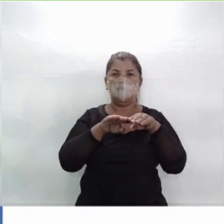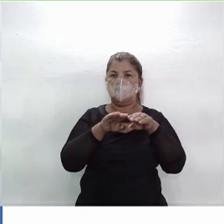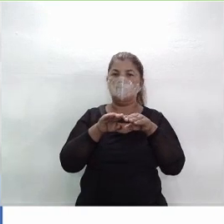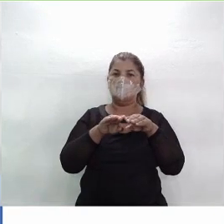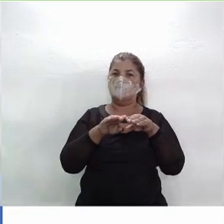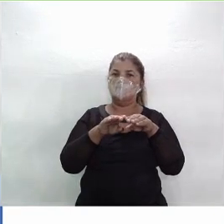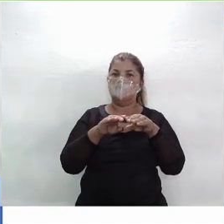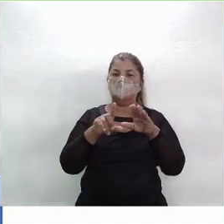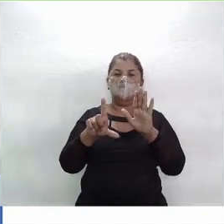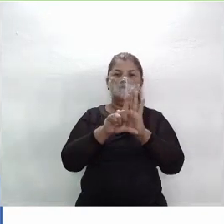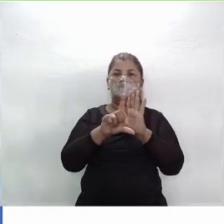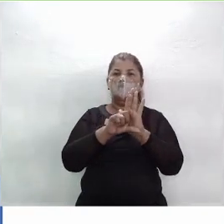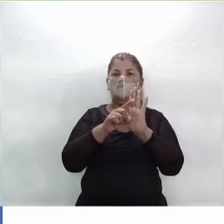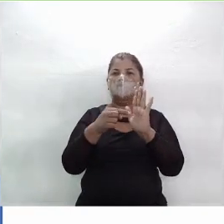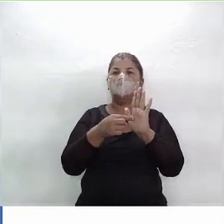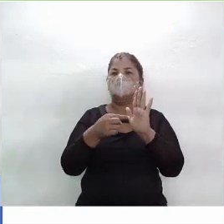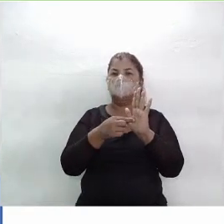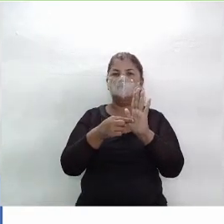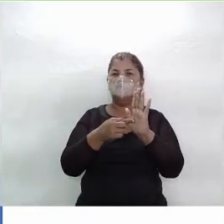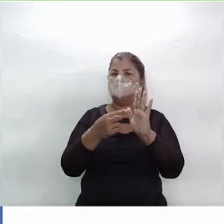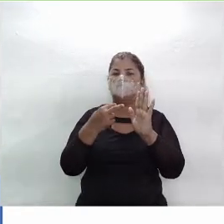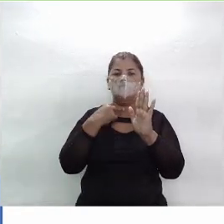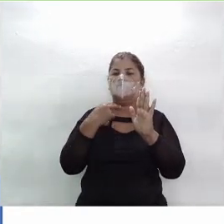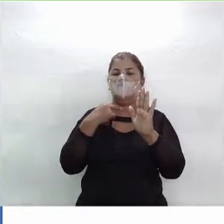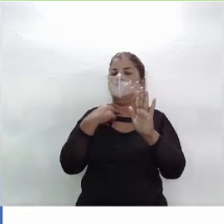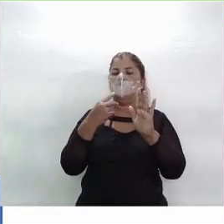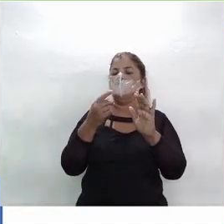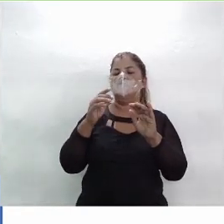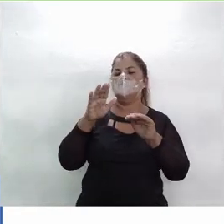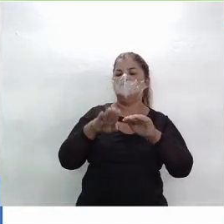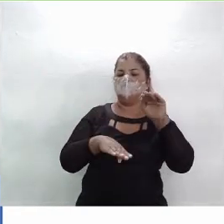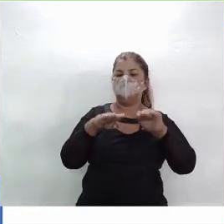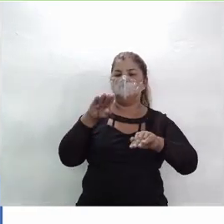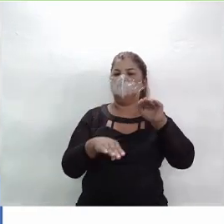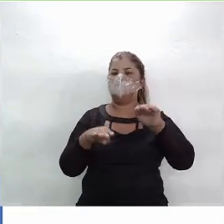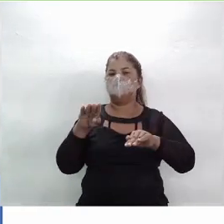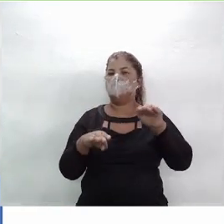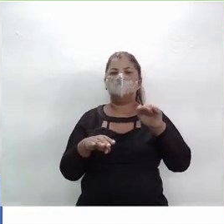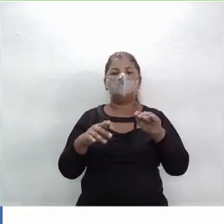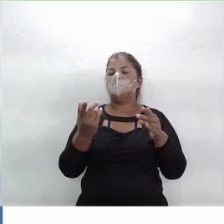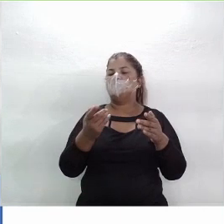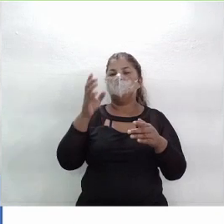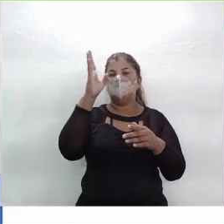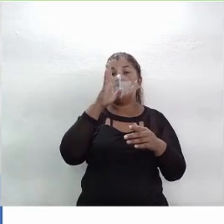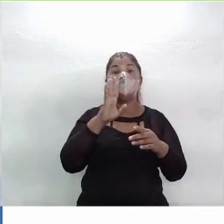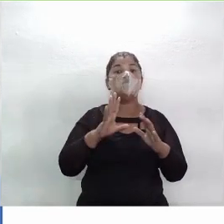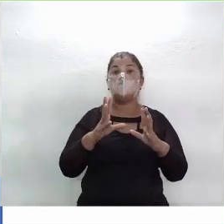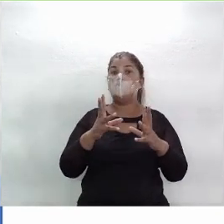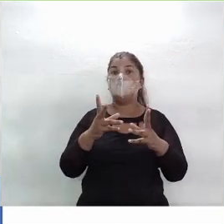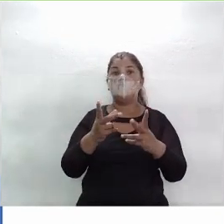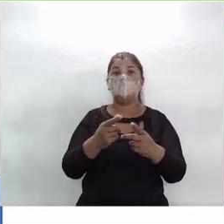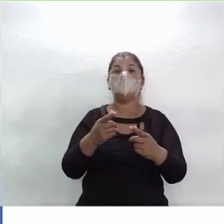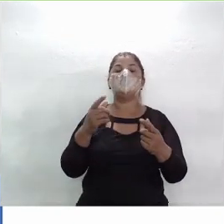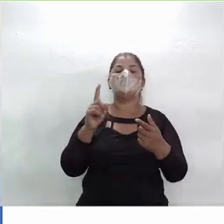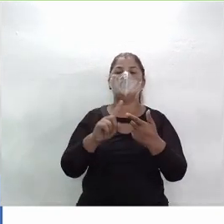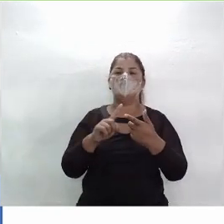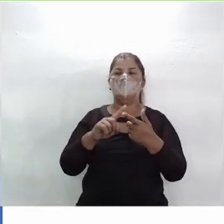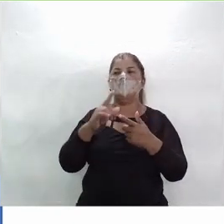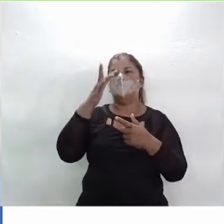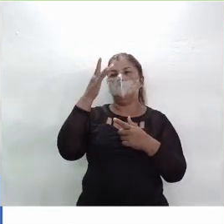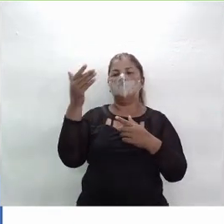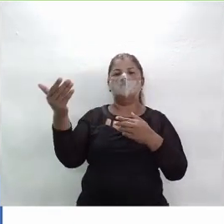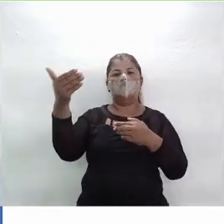iguais perante a lei, sem distinção de qualquer natureza, garantindo-se aos brasileiros e